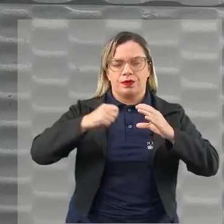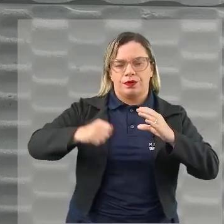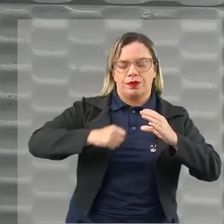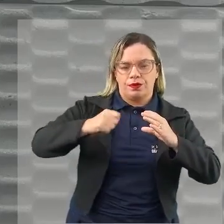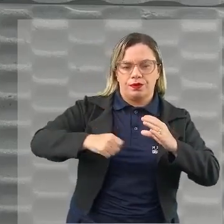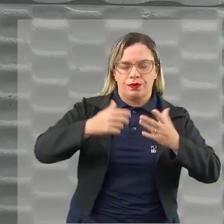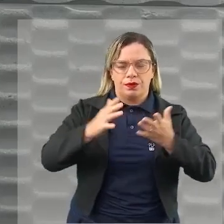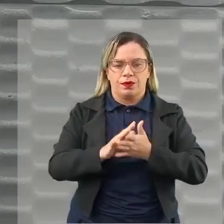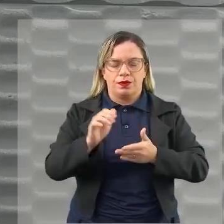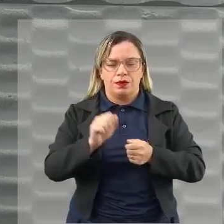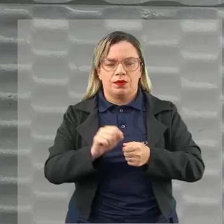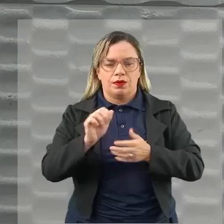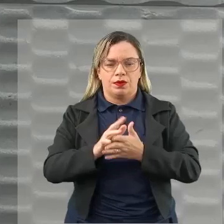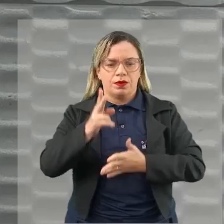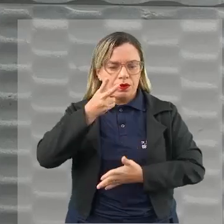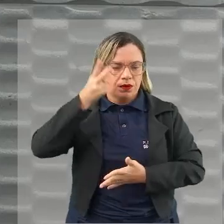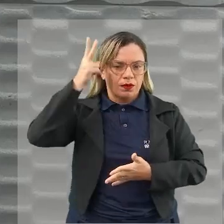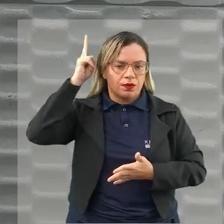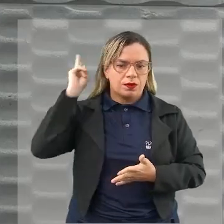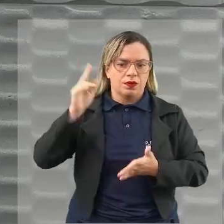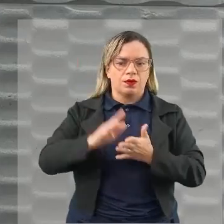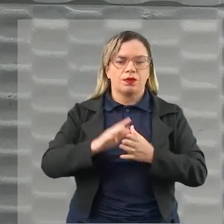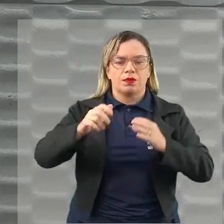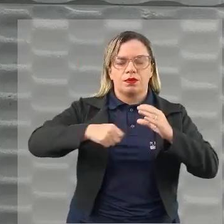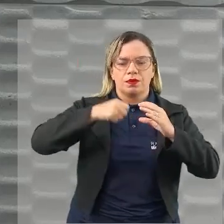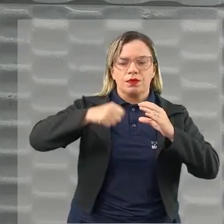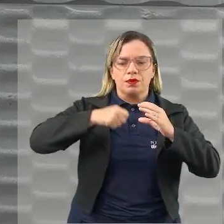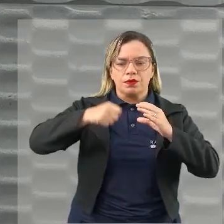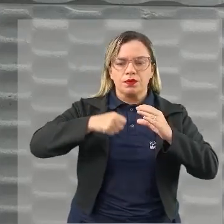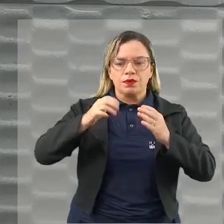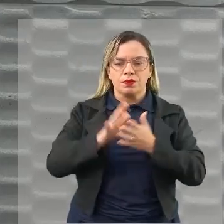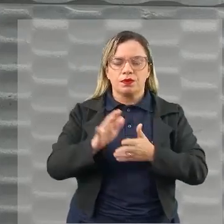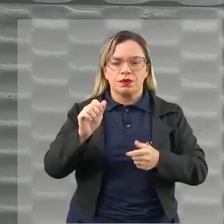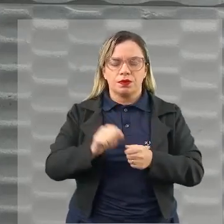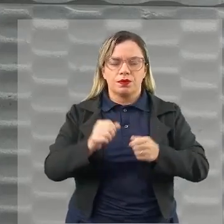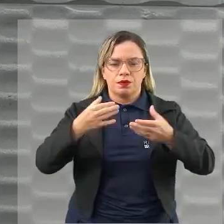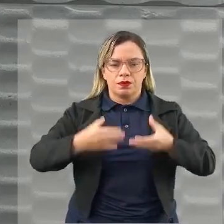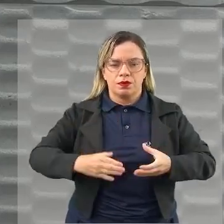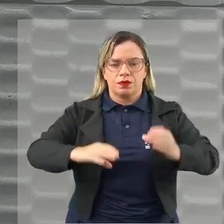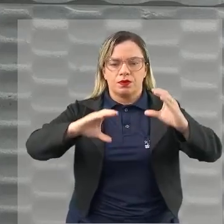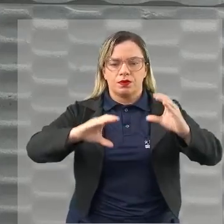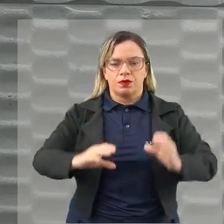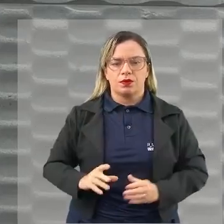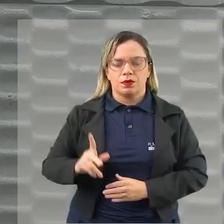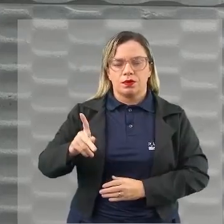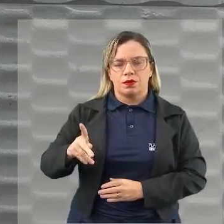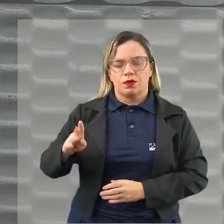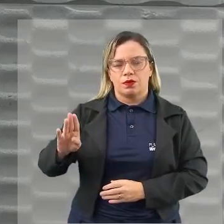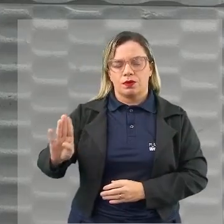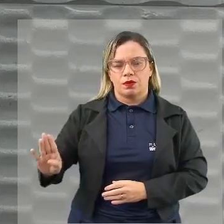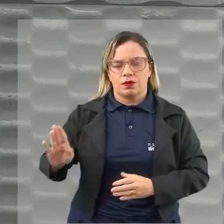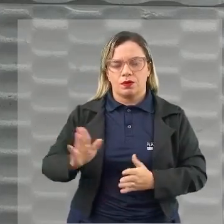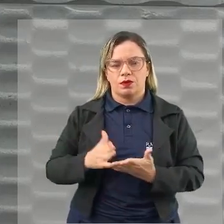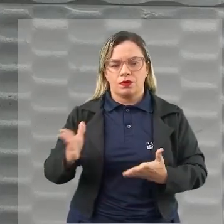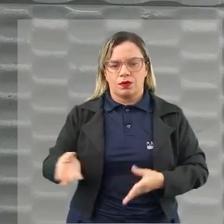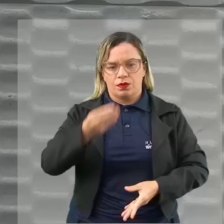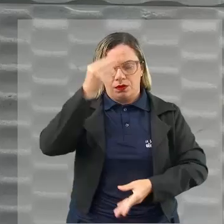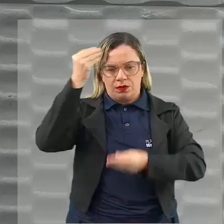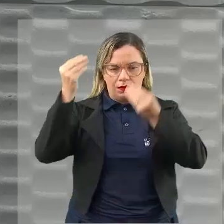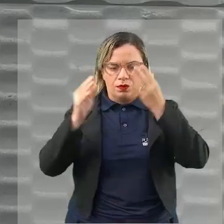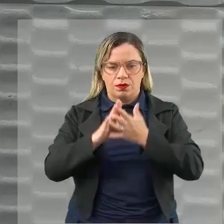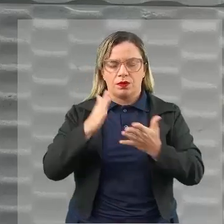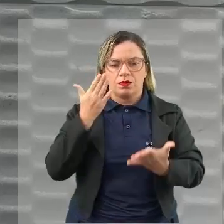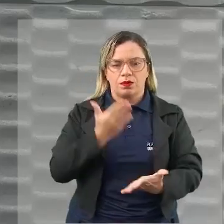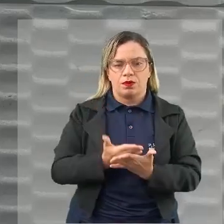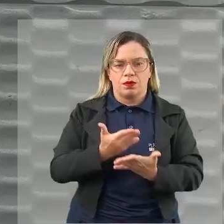para quem vai fazer vestibular, vídeos para quem vai fazer concurso público, para quem quer só um reforço escolar,